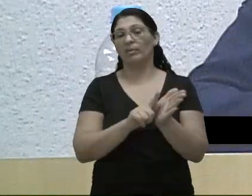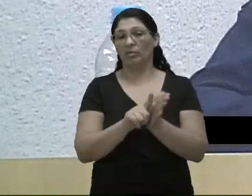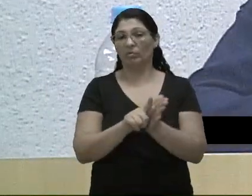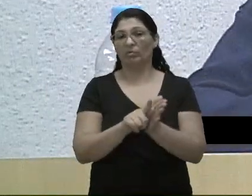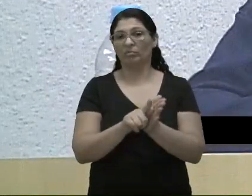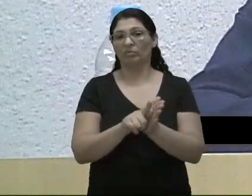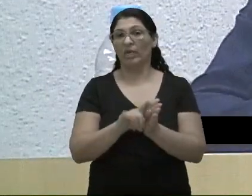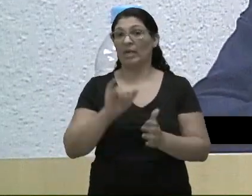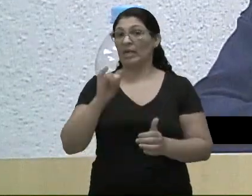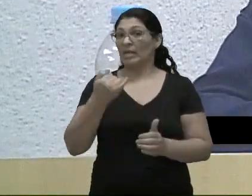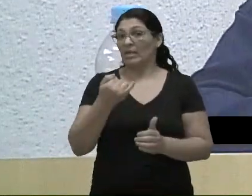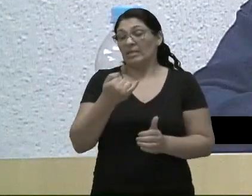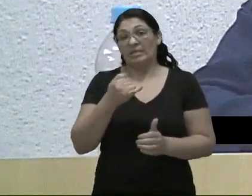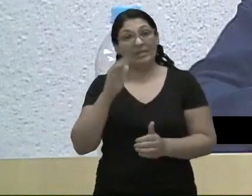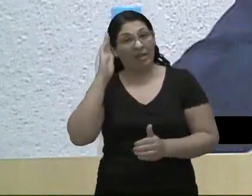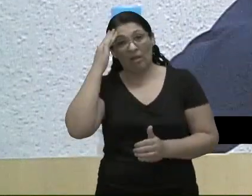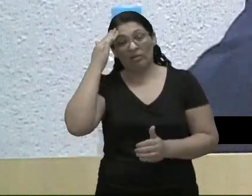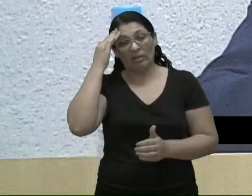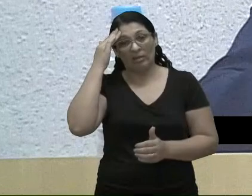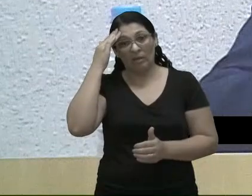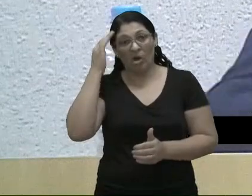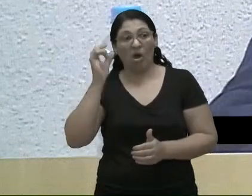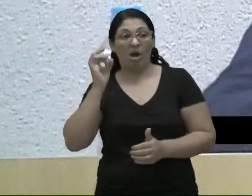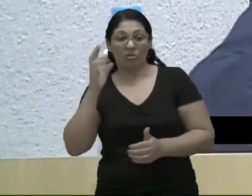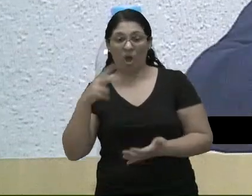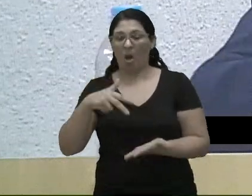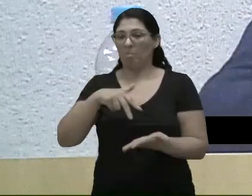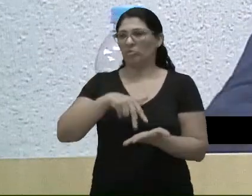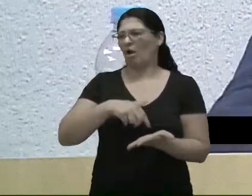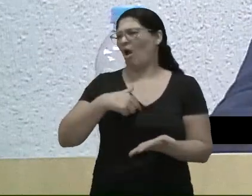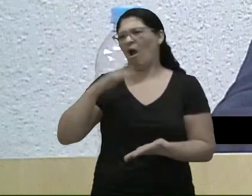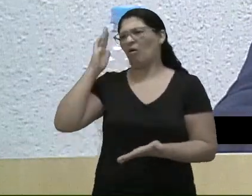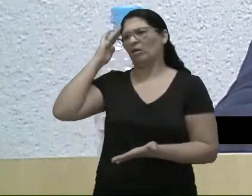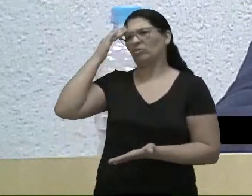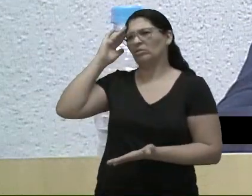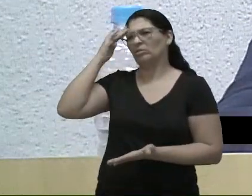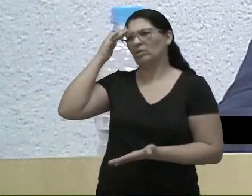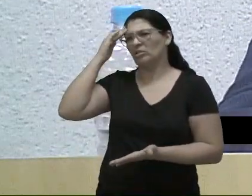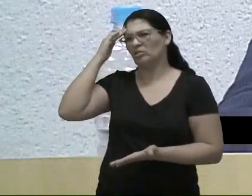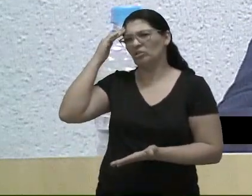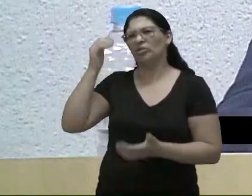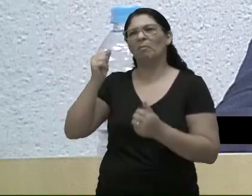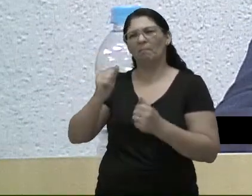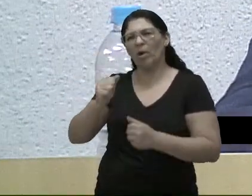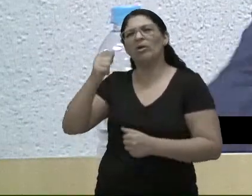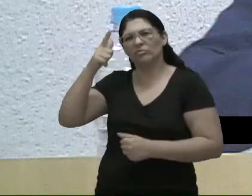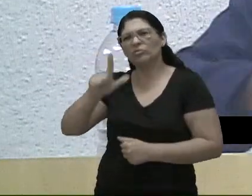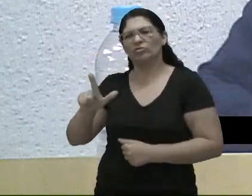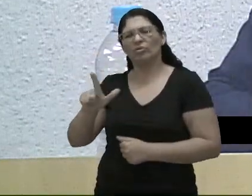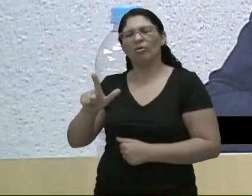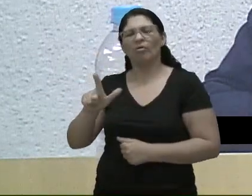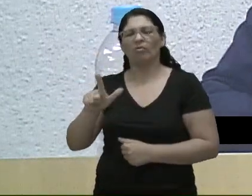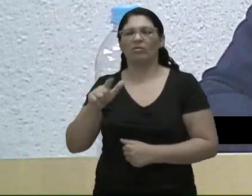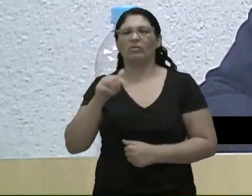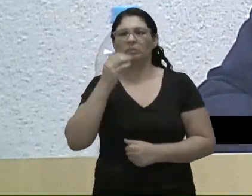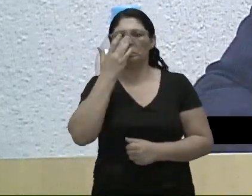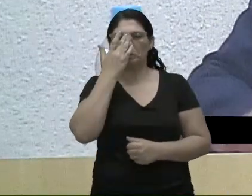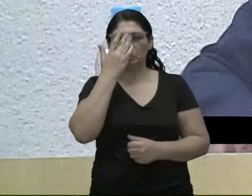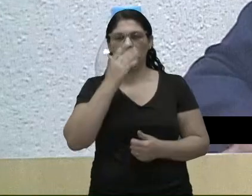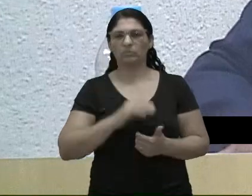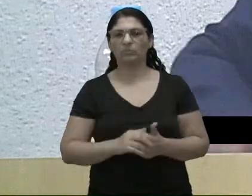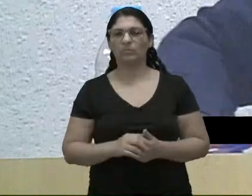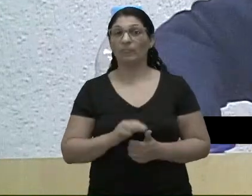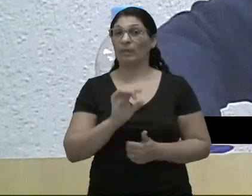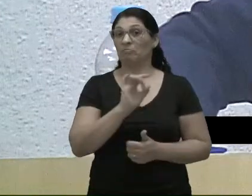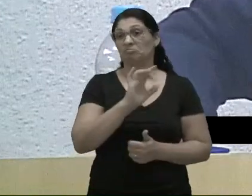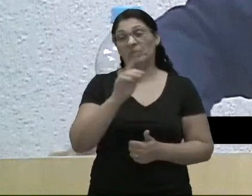ficou claro, é só se posicionar e falar, olha, não ficou claro, eu não entendi. Pode fazê-la novamente. Agora, cada um